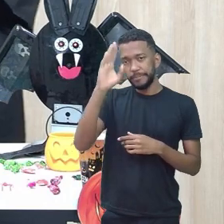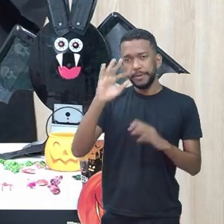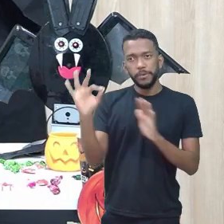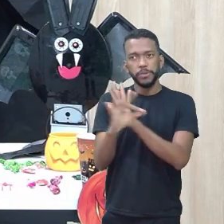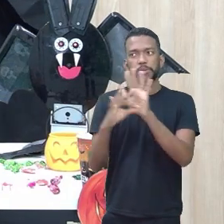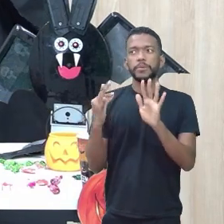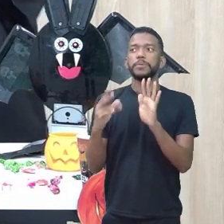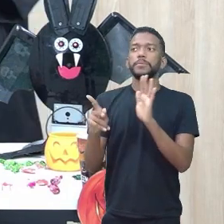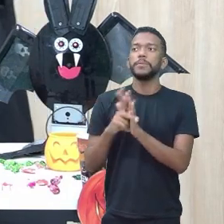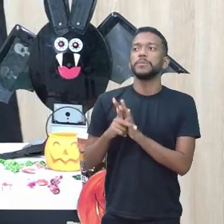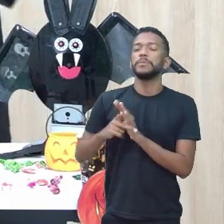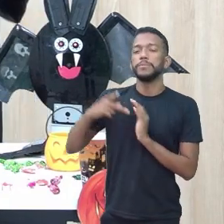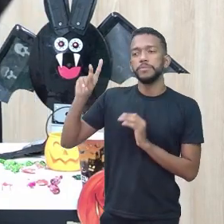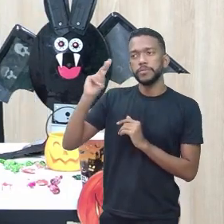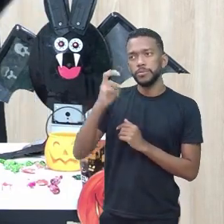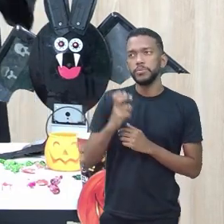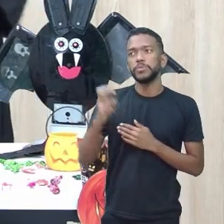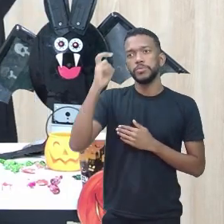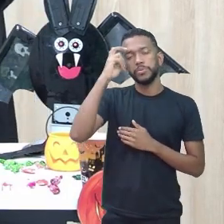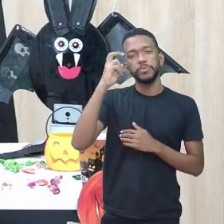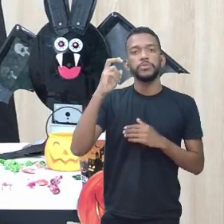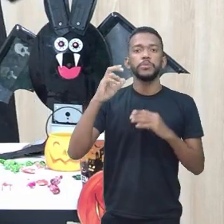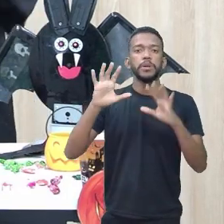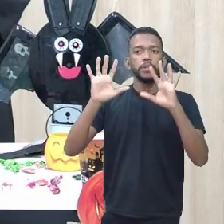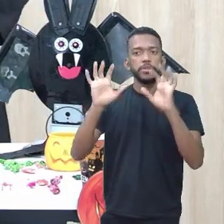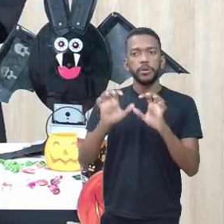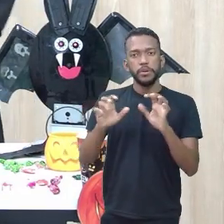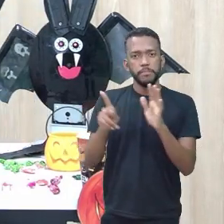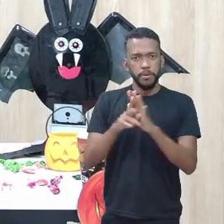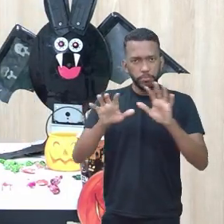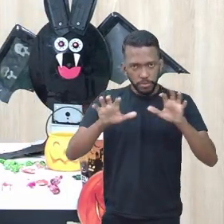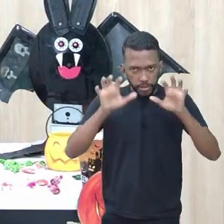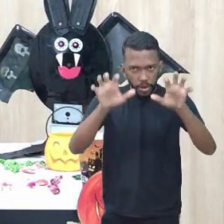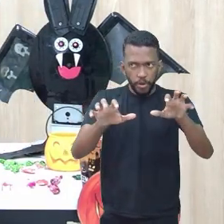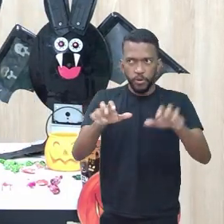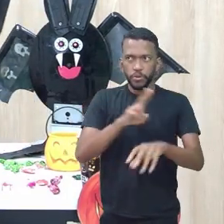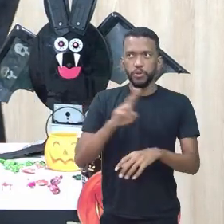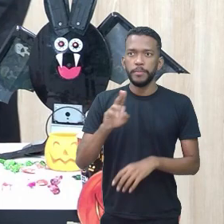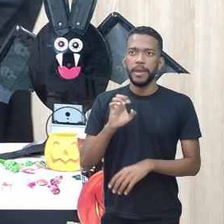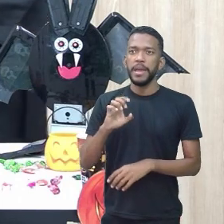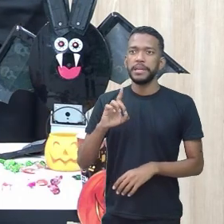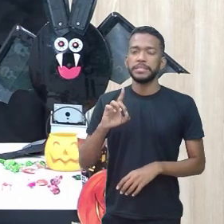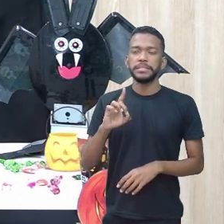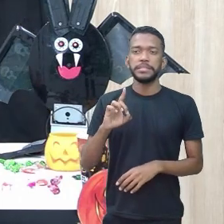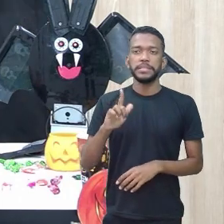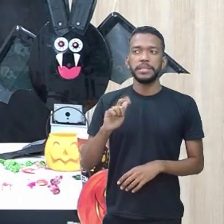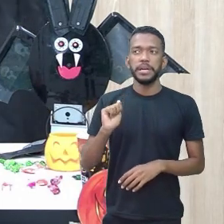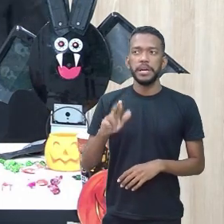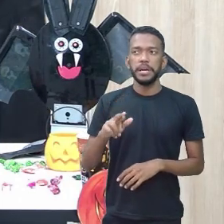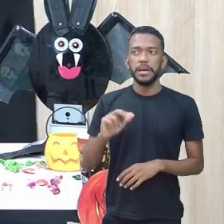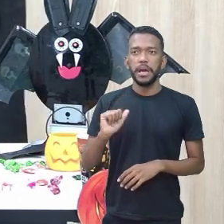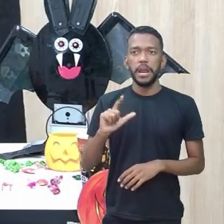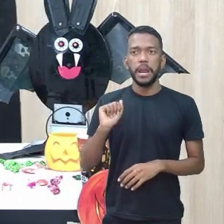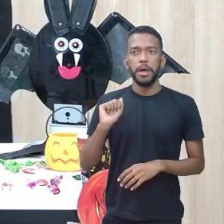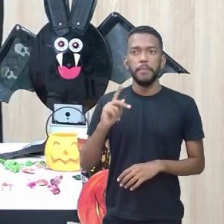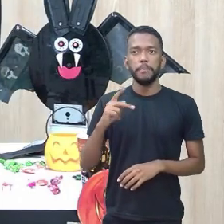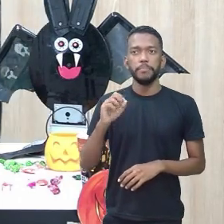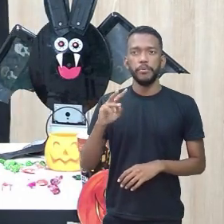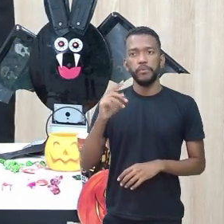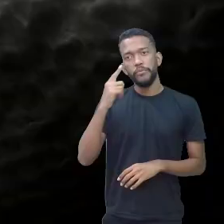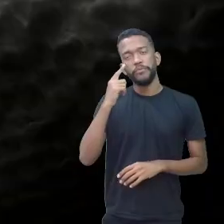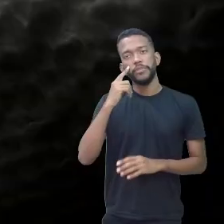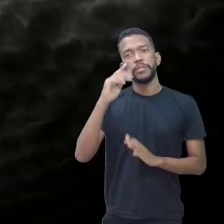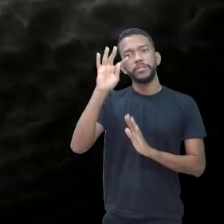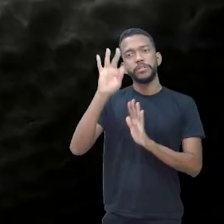autores dessa cultura dark, dessa cultura do terror, é o Edgar Allan Poe. Vamos ver um trecho de uma obra dele